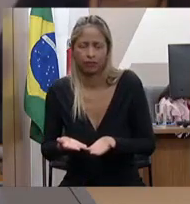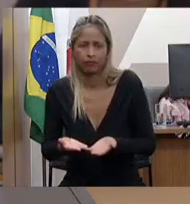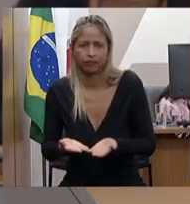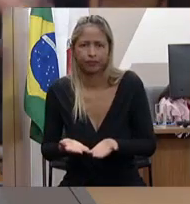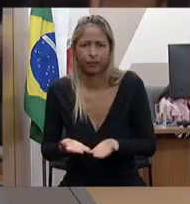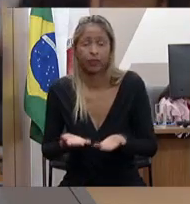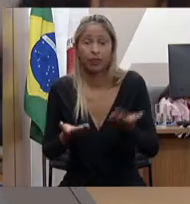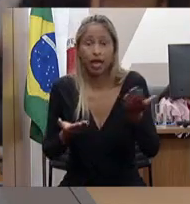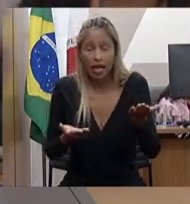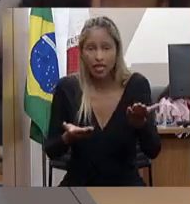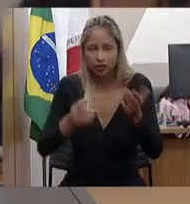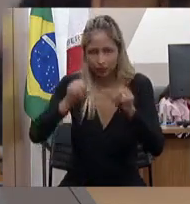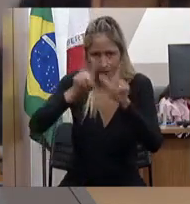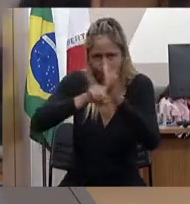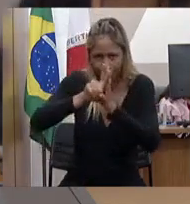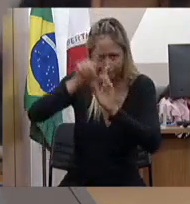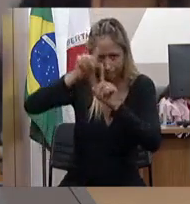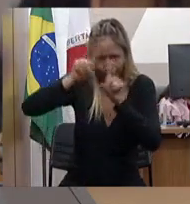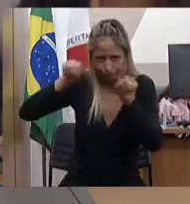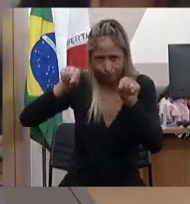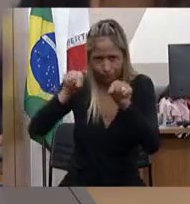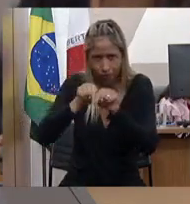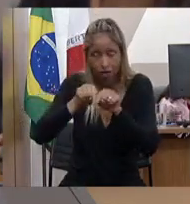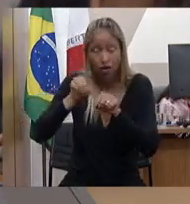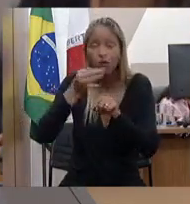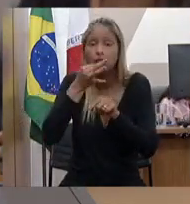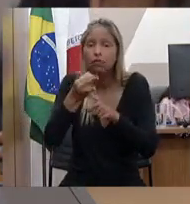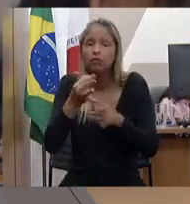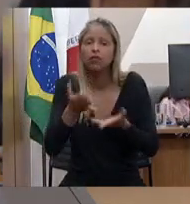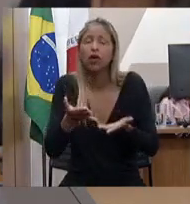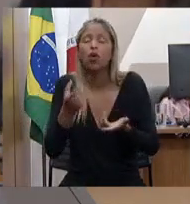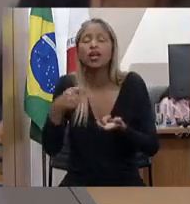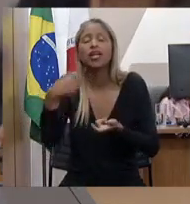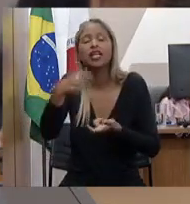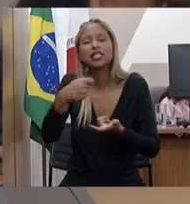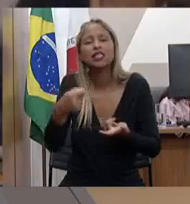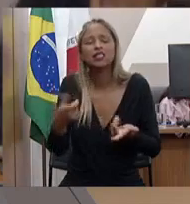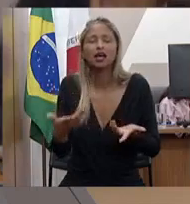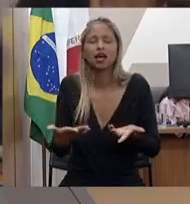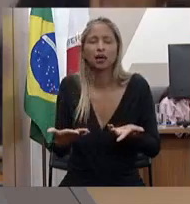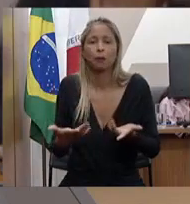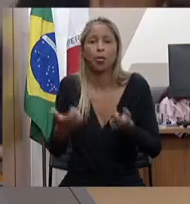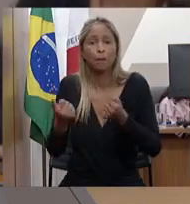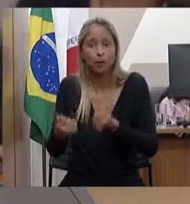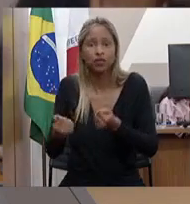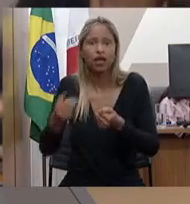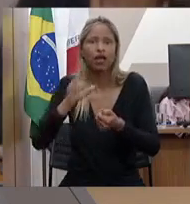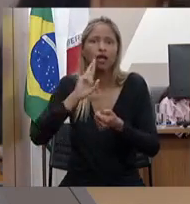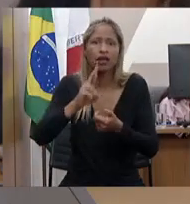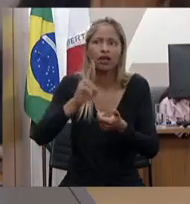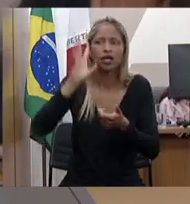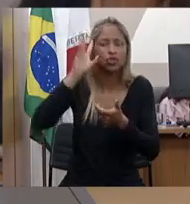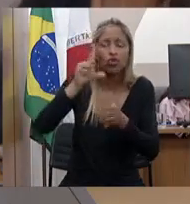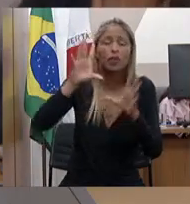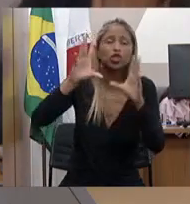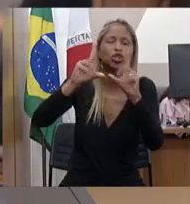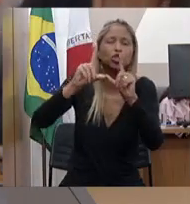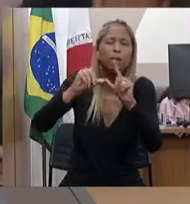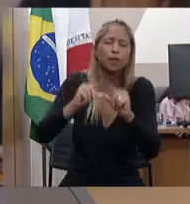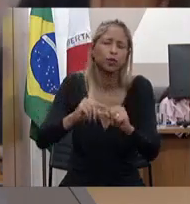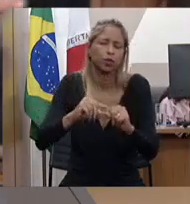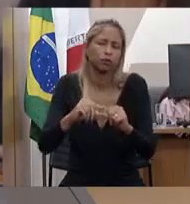essas esses dados dão as dicas para a gente do que que seria necessário para que a gente pudesse resolver isso pelo menos reduzir isso